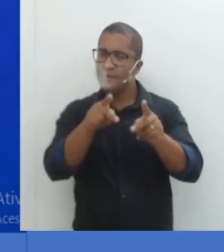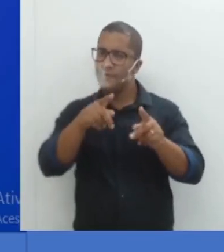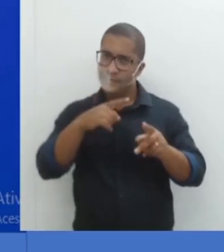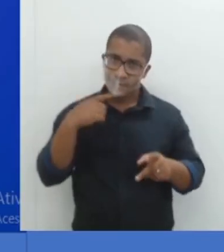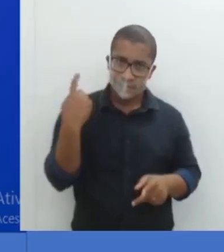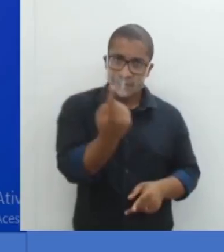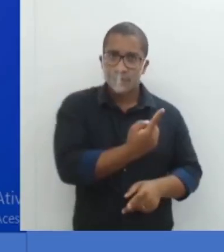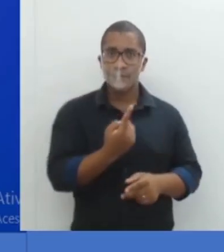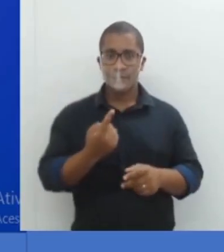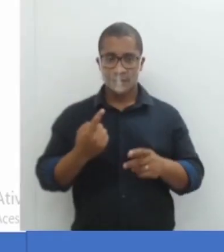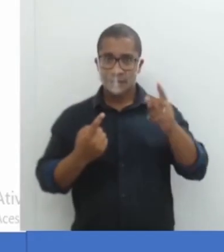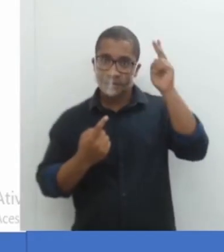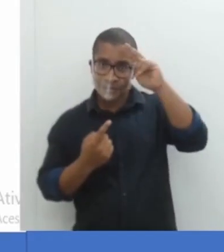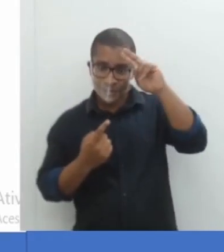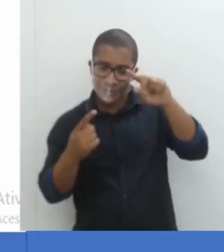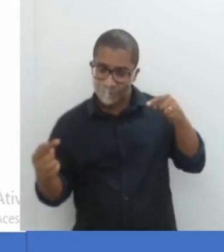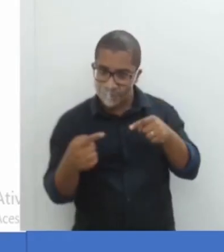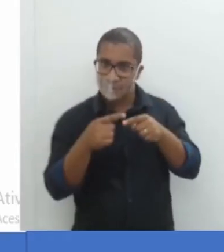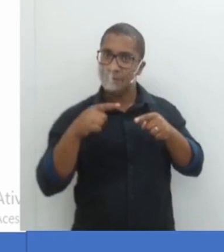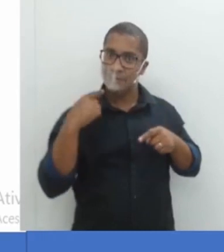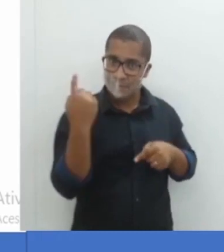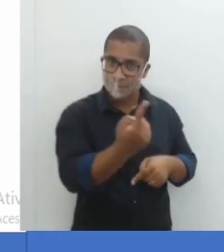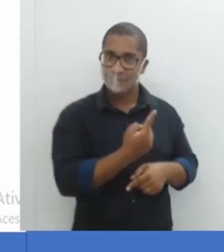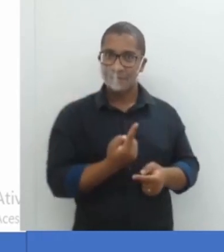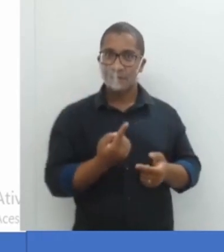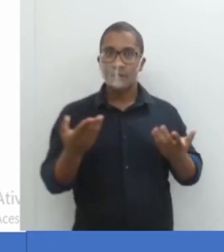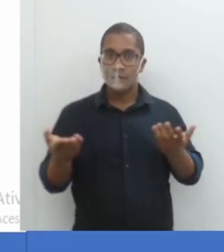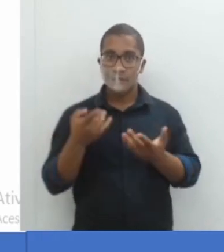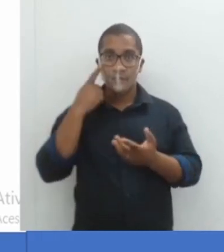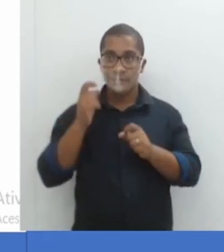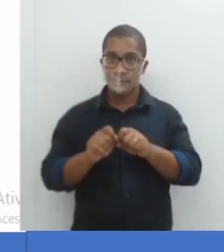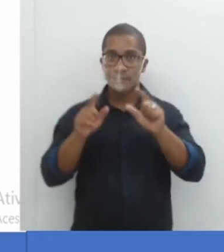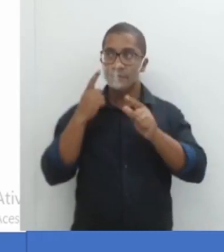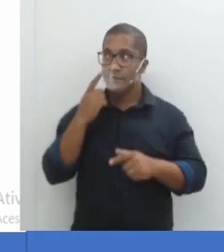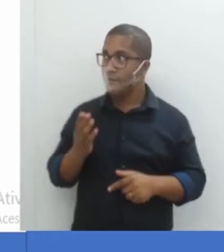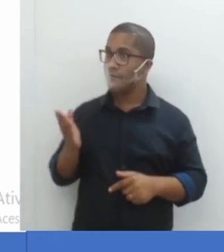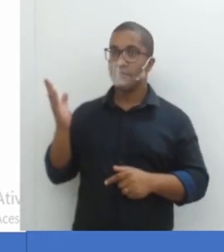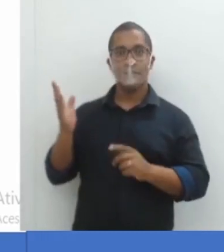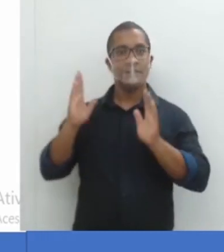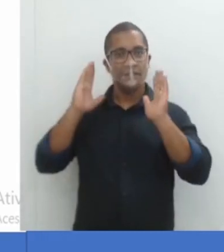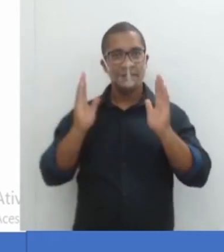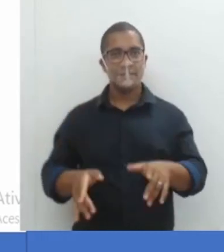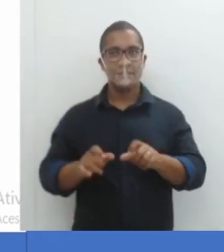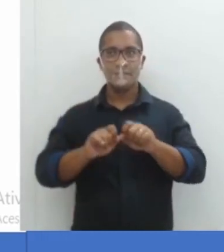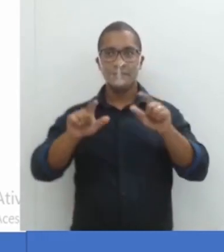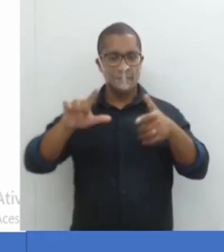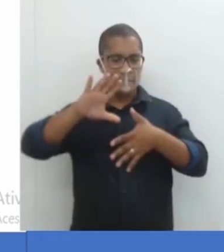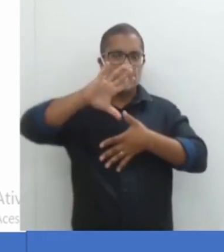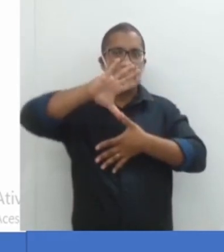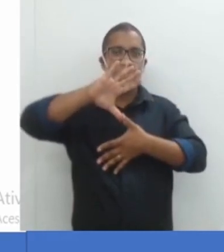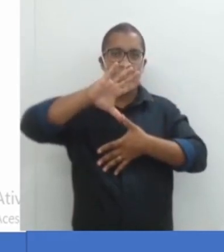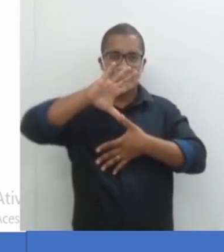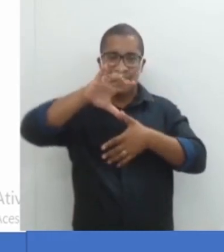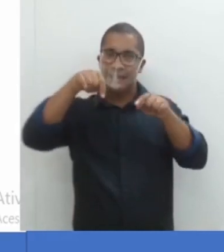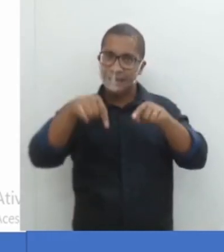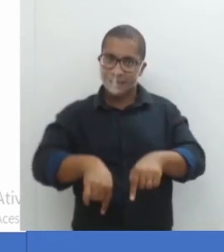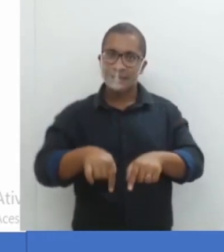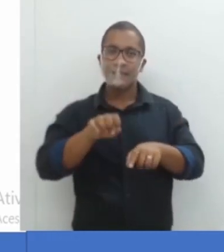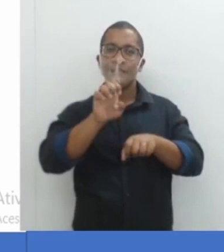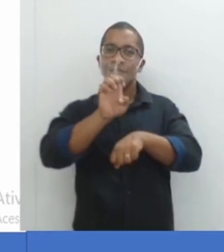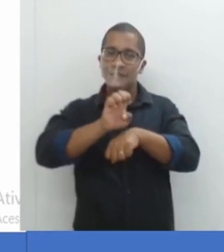nossa história, tá certo? Então, já na tela você já está acompanhando aí o mapa do nosso estado, né, com